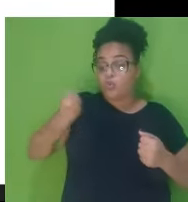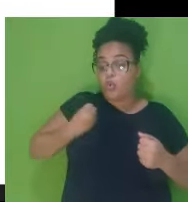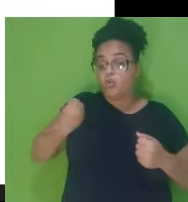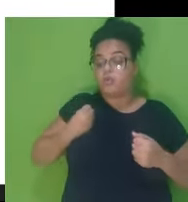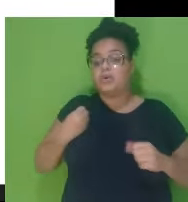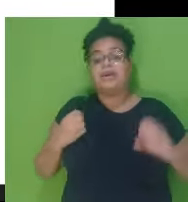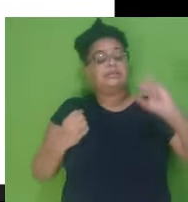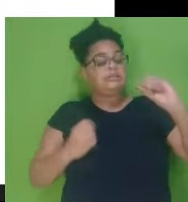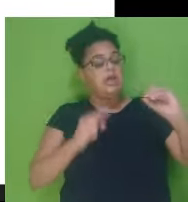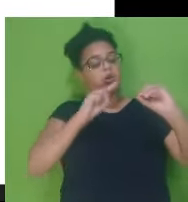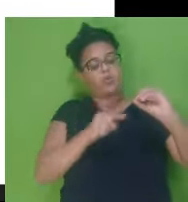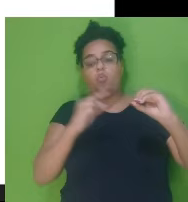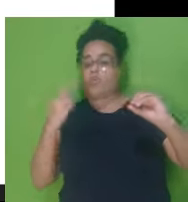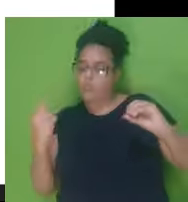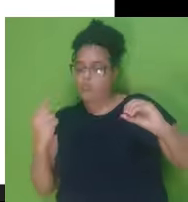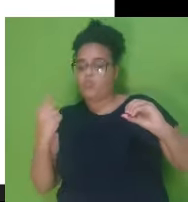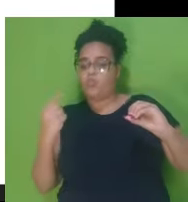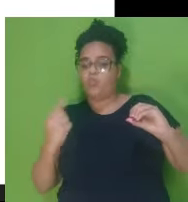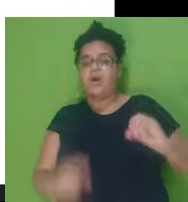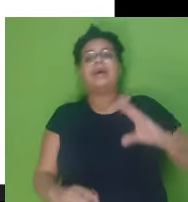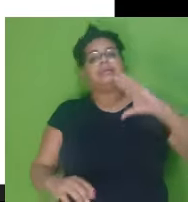de números, 0,1,